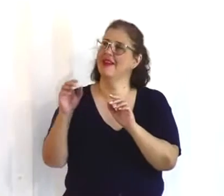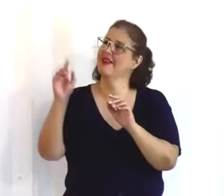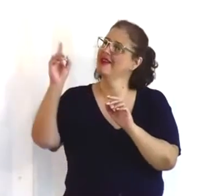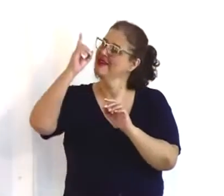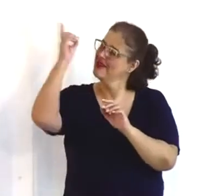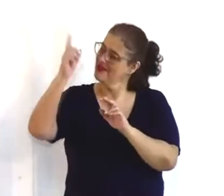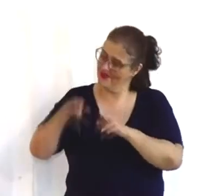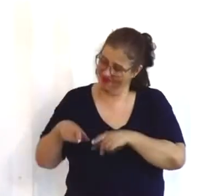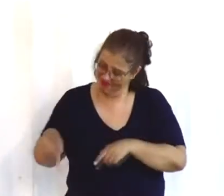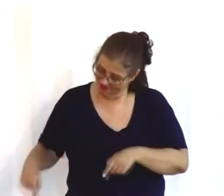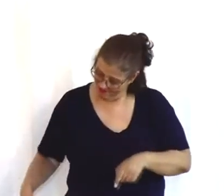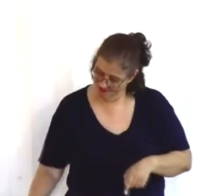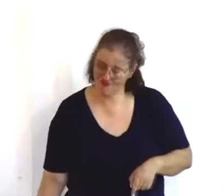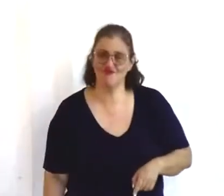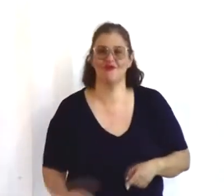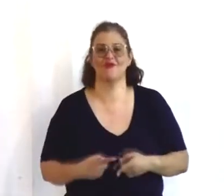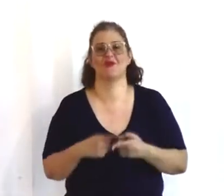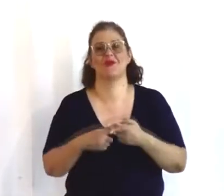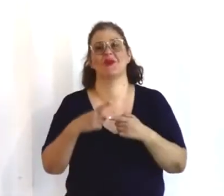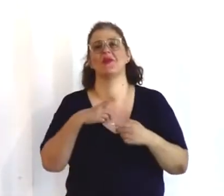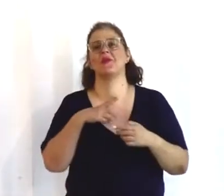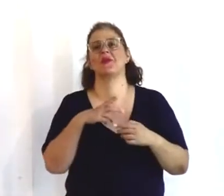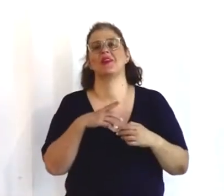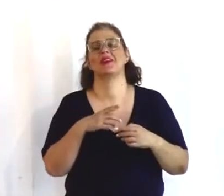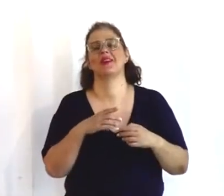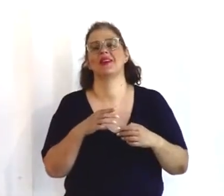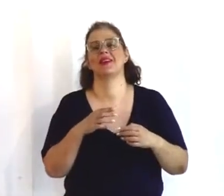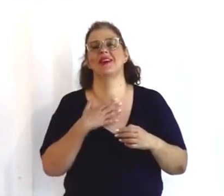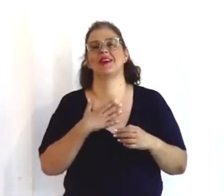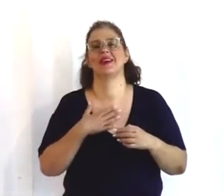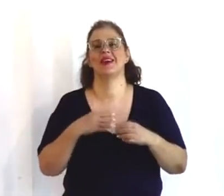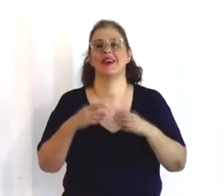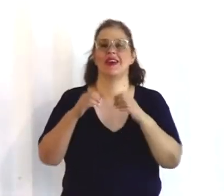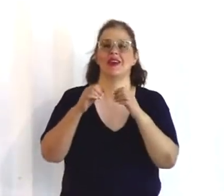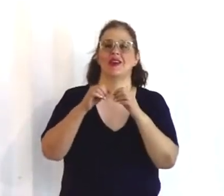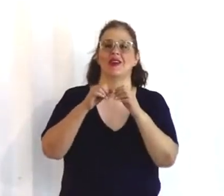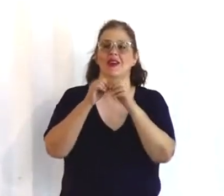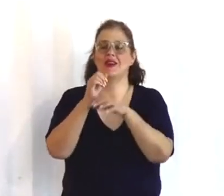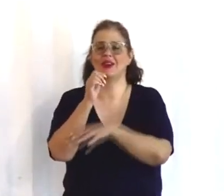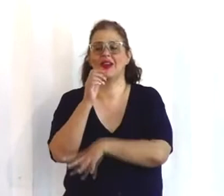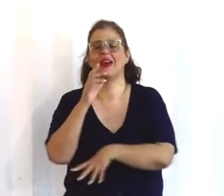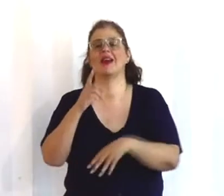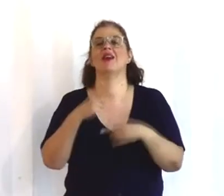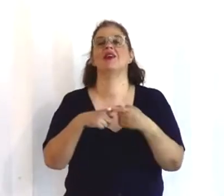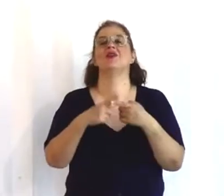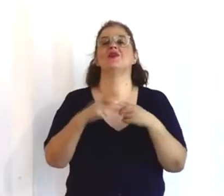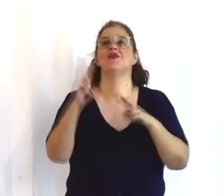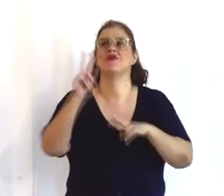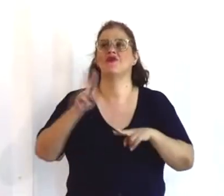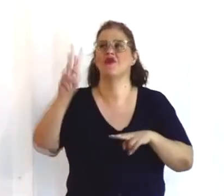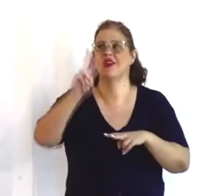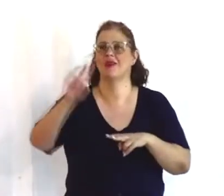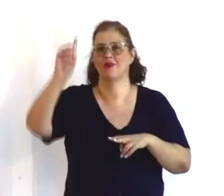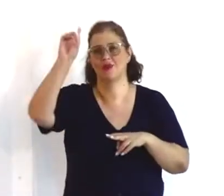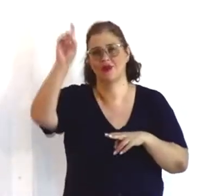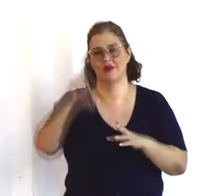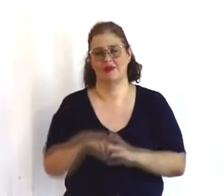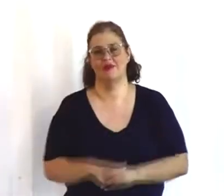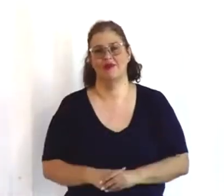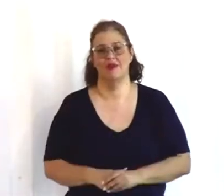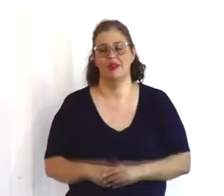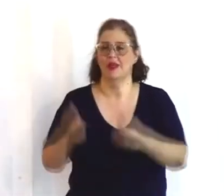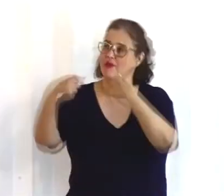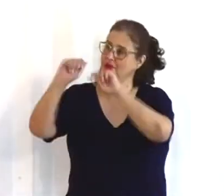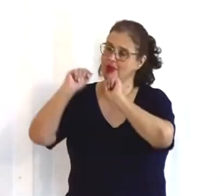as promessas do Rei dos Reis, do Senhor dos Senhores, do fiel e verdadeiro, do Verbo de Deus para nós. E quero que